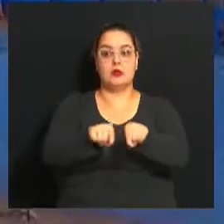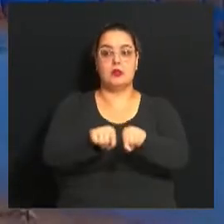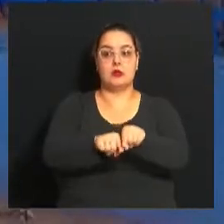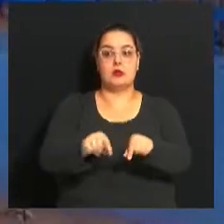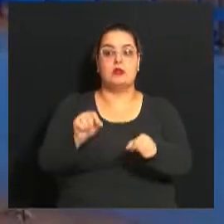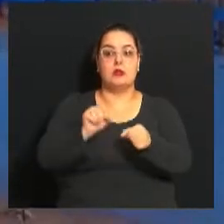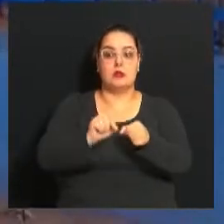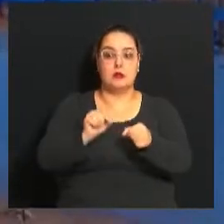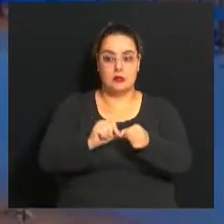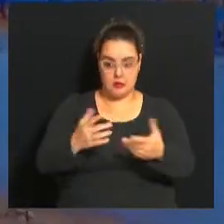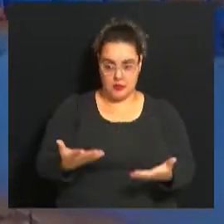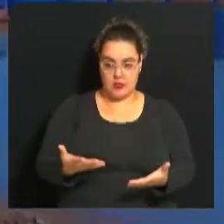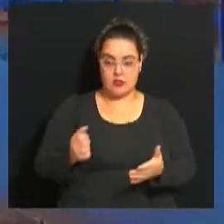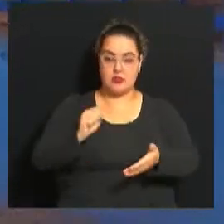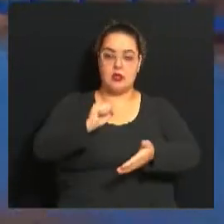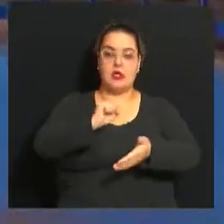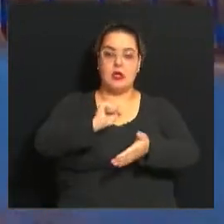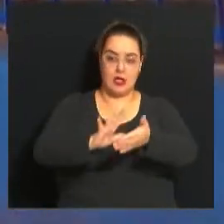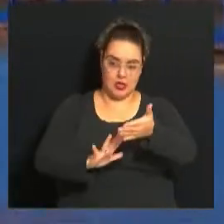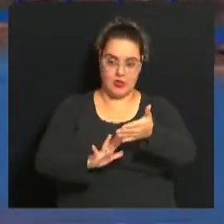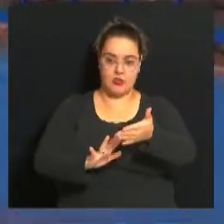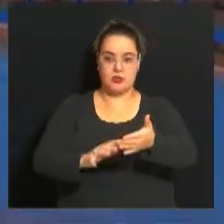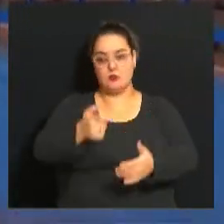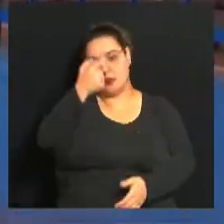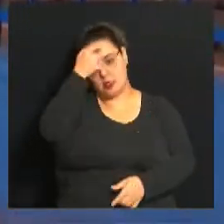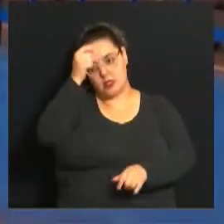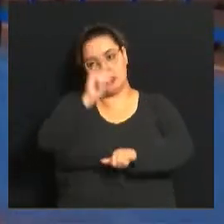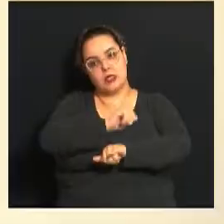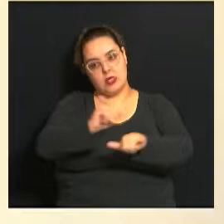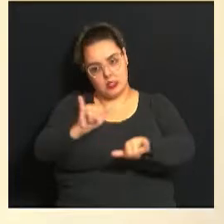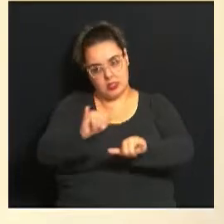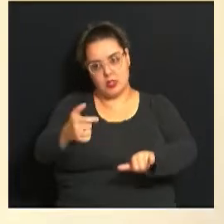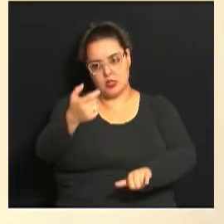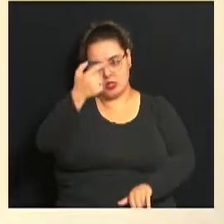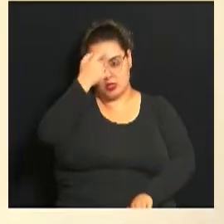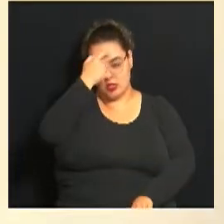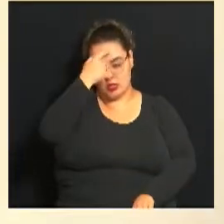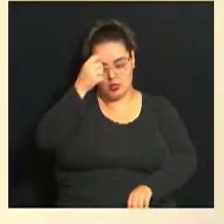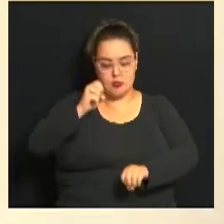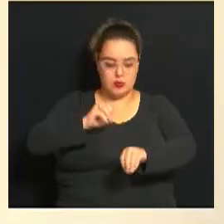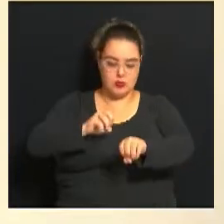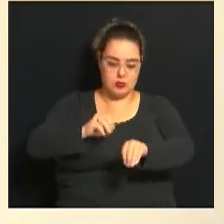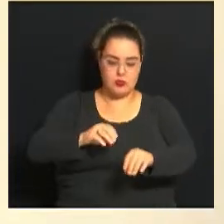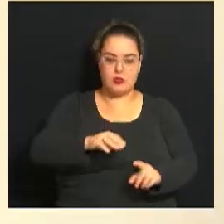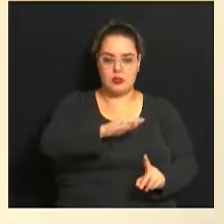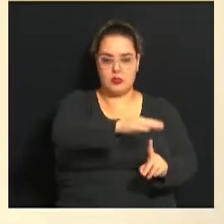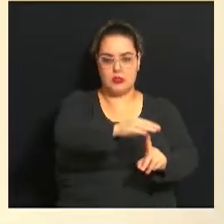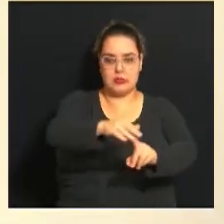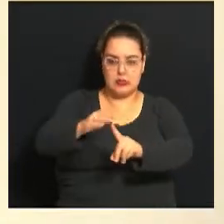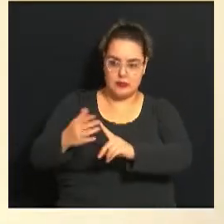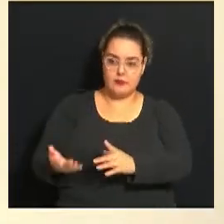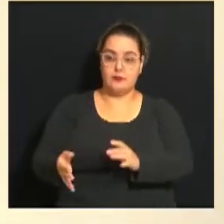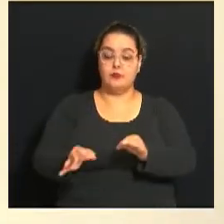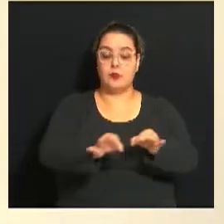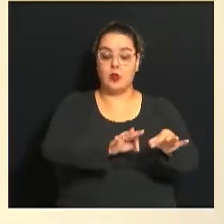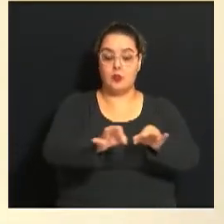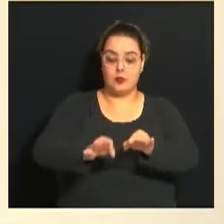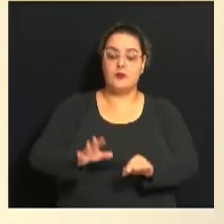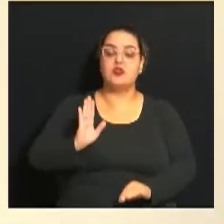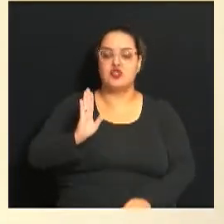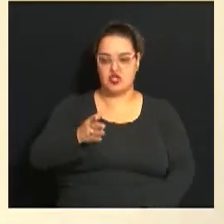realizadas atividades para conscientização ambiental. A Prefeitura já tem um programa de educação ambiental, tem um